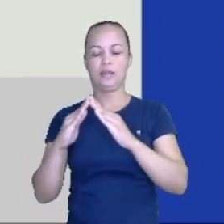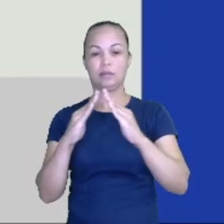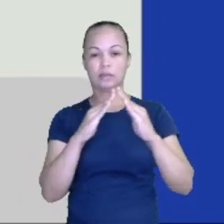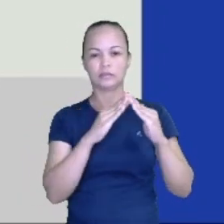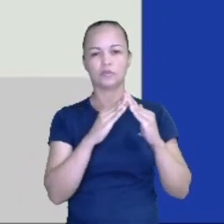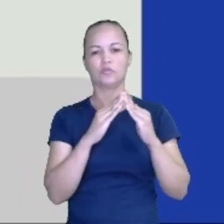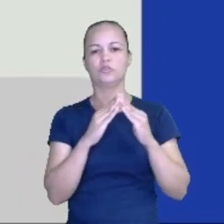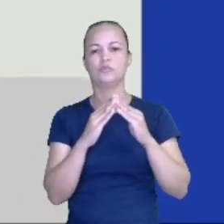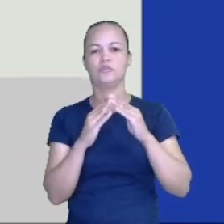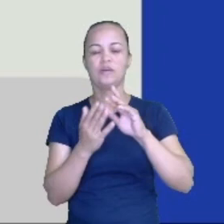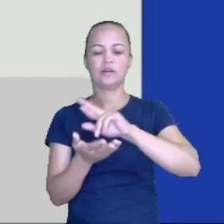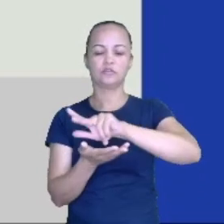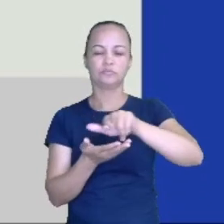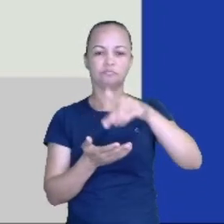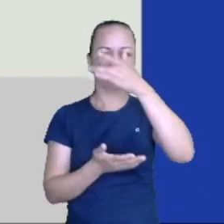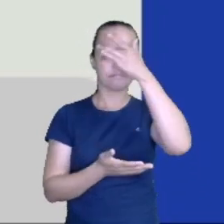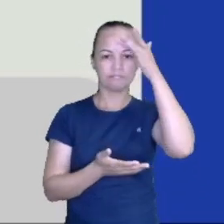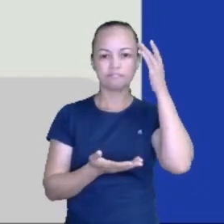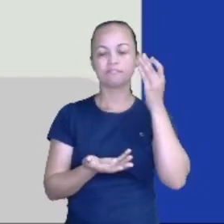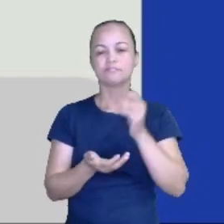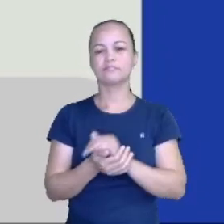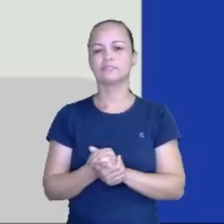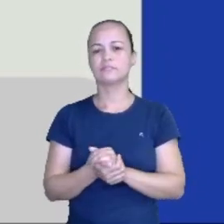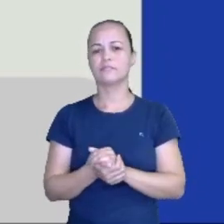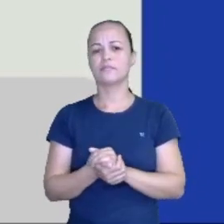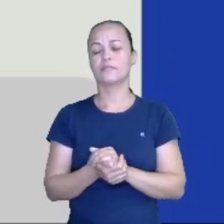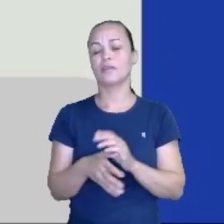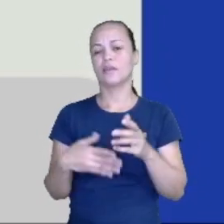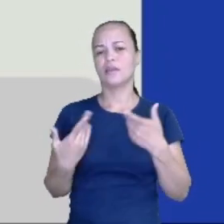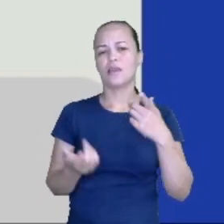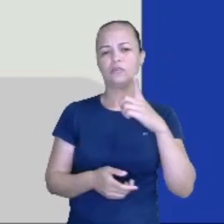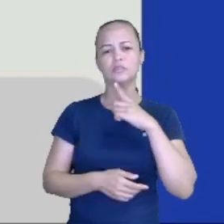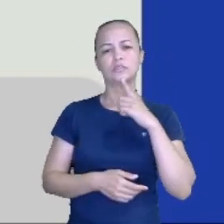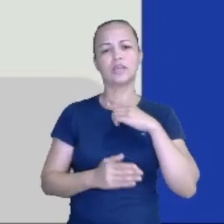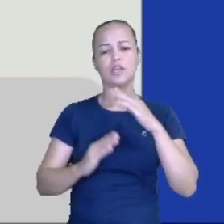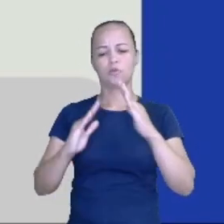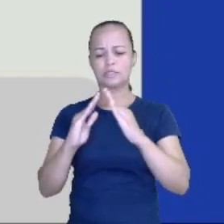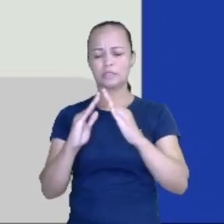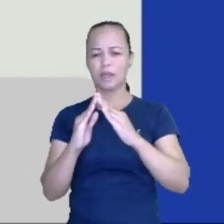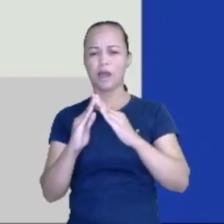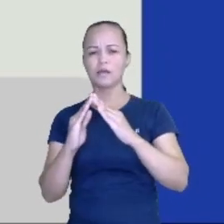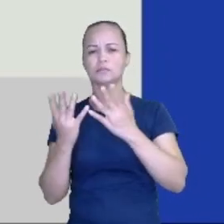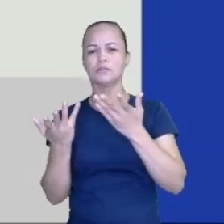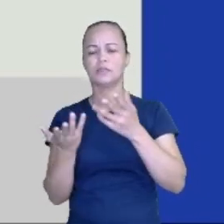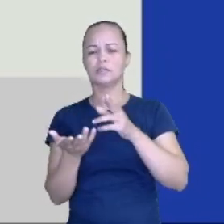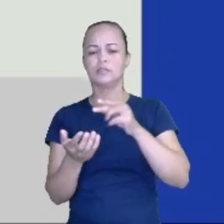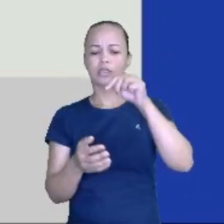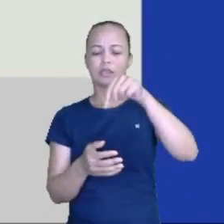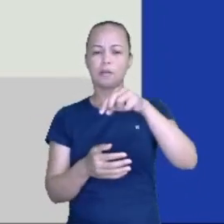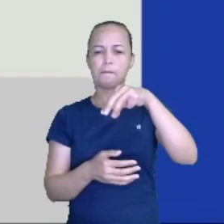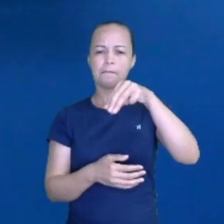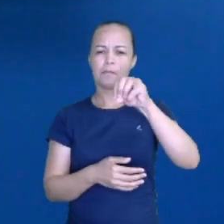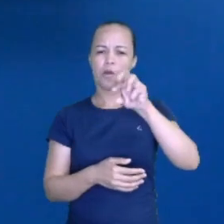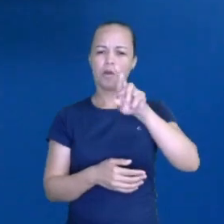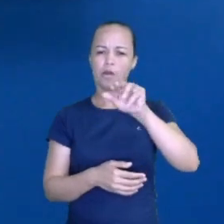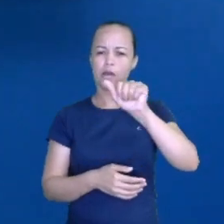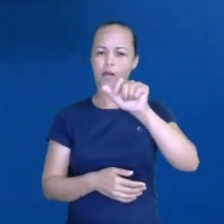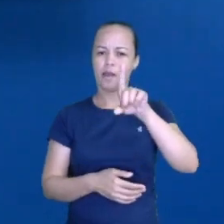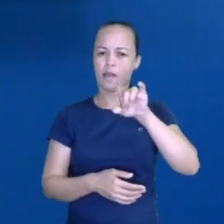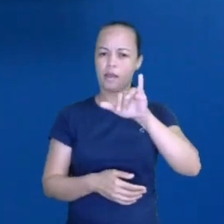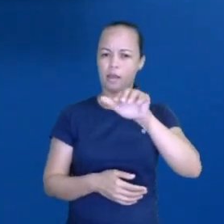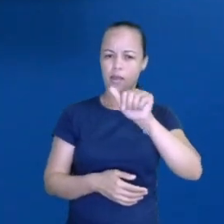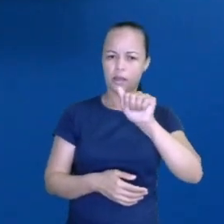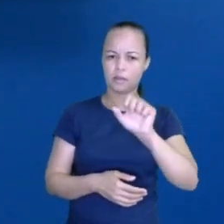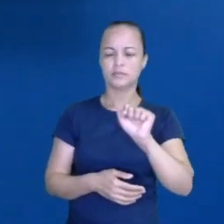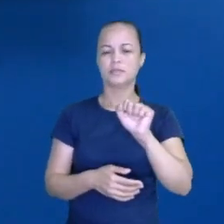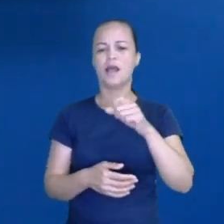planejadas. E eu tenho as casas, as moradias, e nessas moradias elas